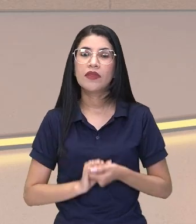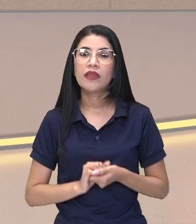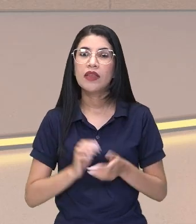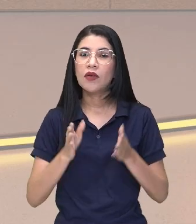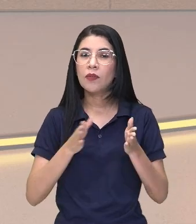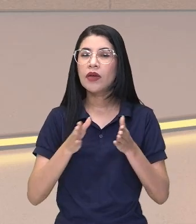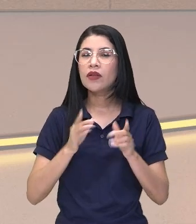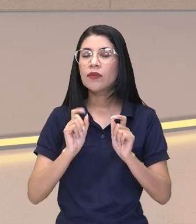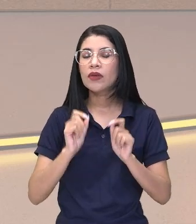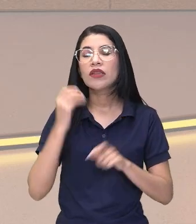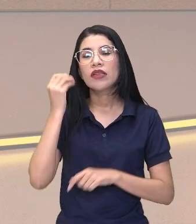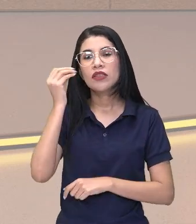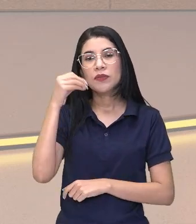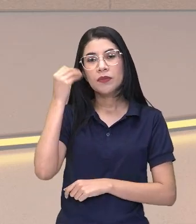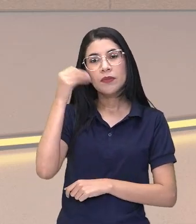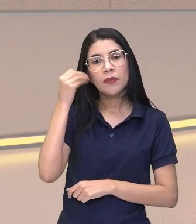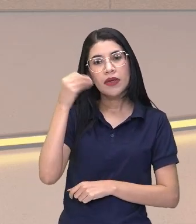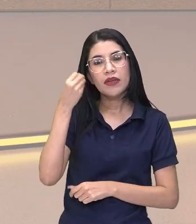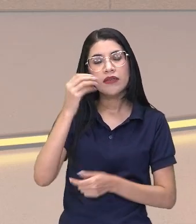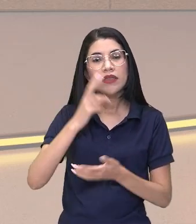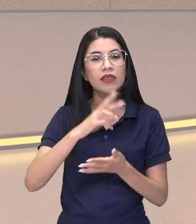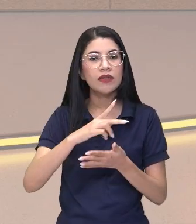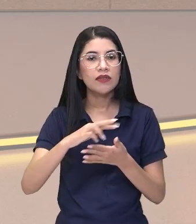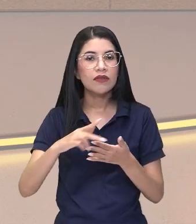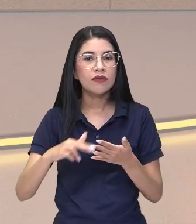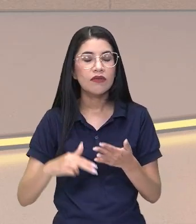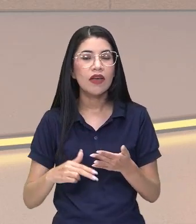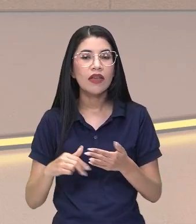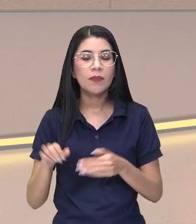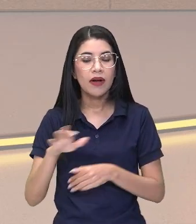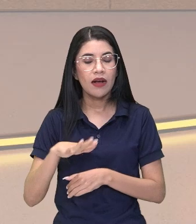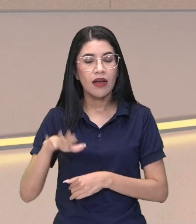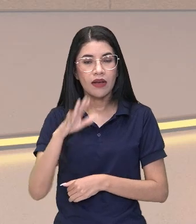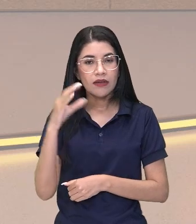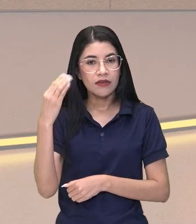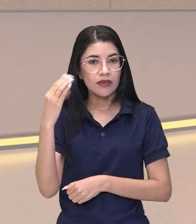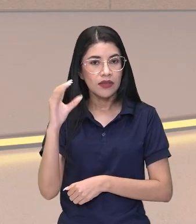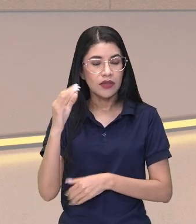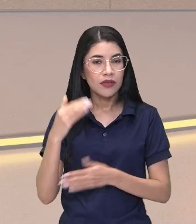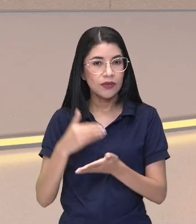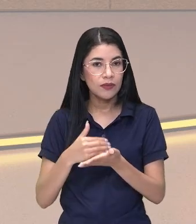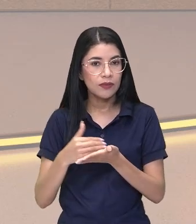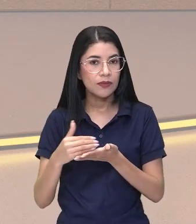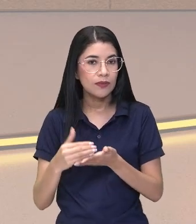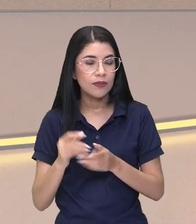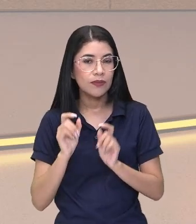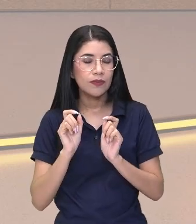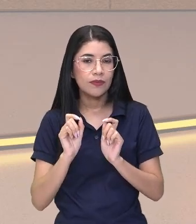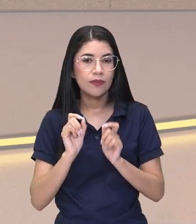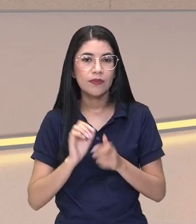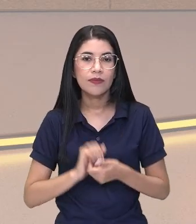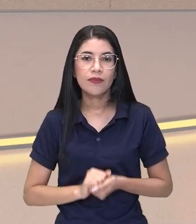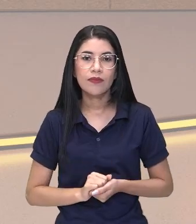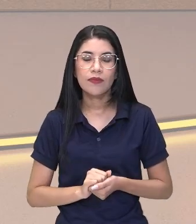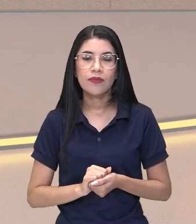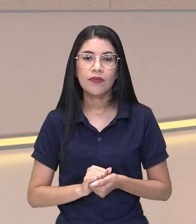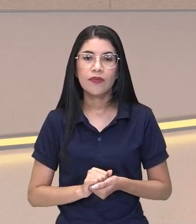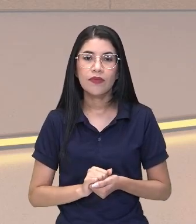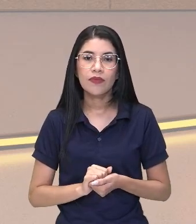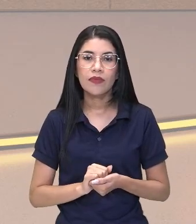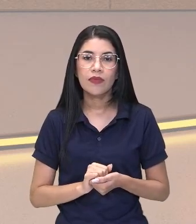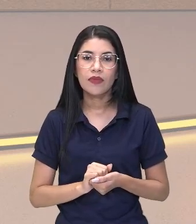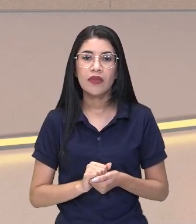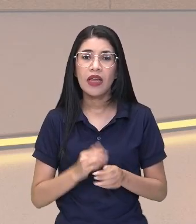experimento, um momento então, para esse mundo científico começar a deixar, então, essas